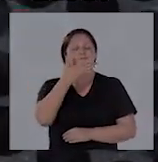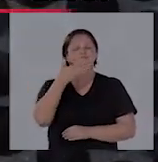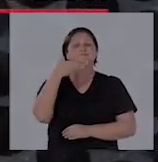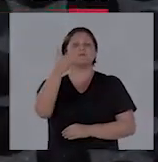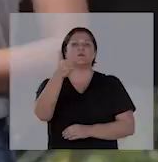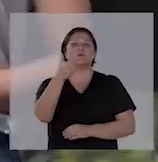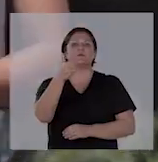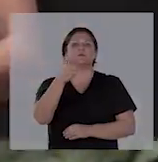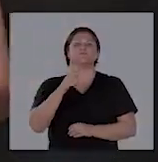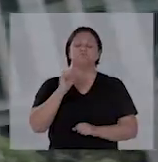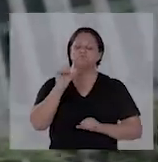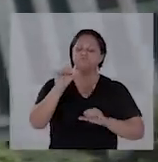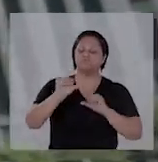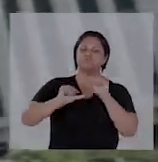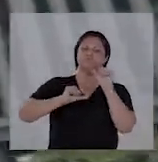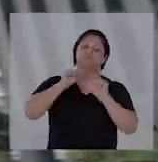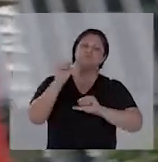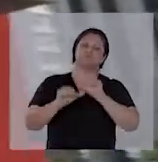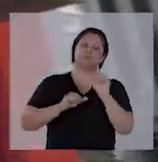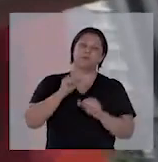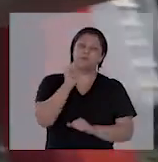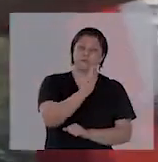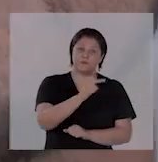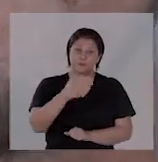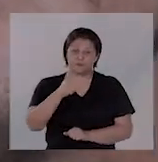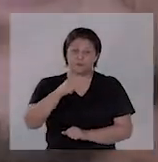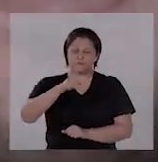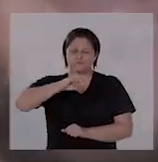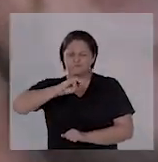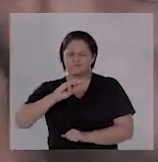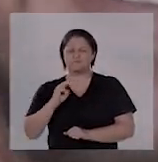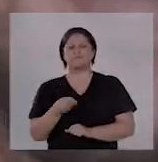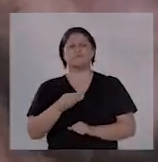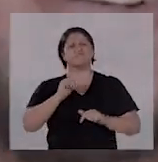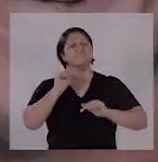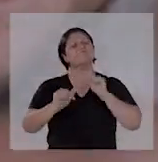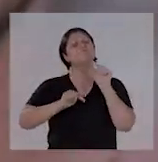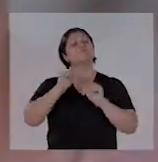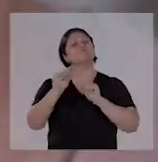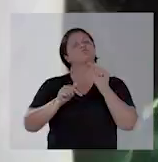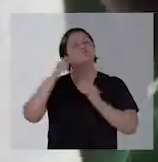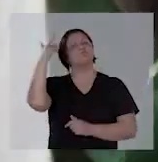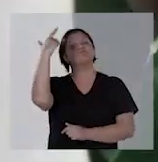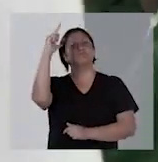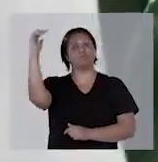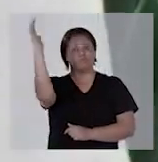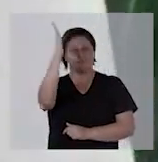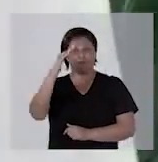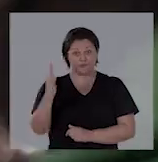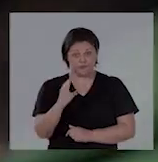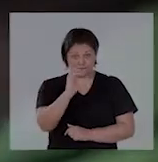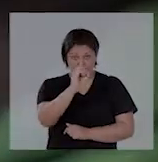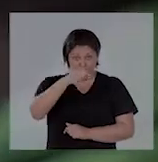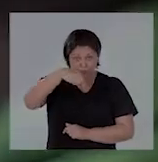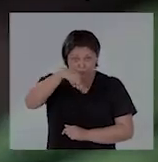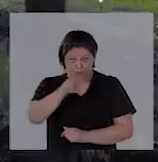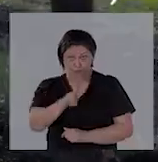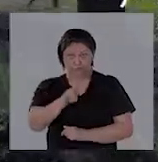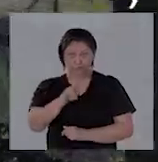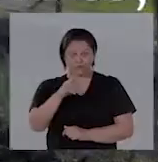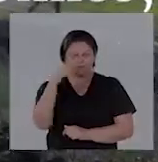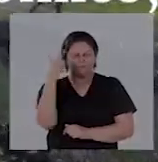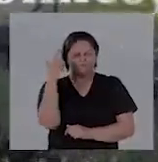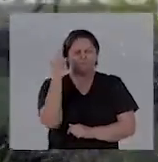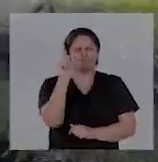saíram da pobreza vinte e dois milhões de empregos foram gerados no brasil chegou a ser considerado pela onu